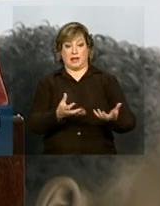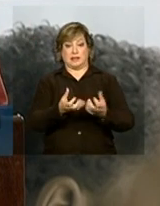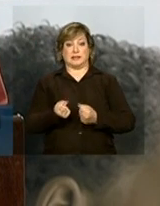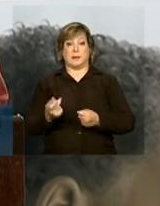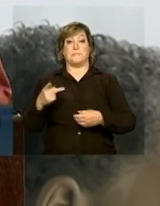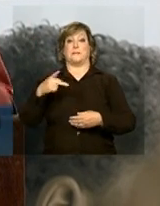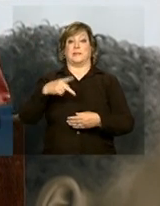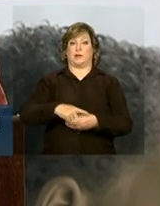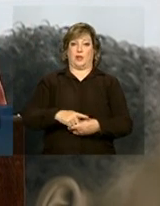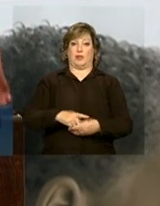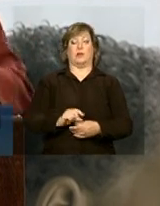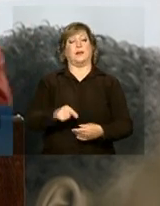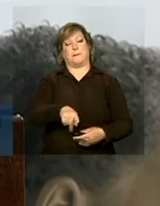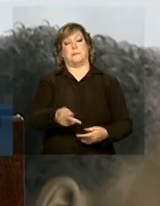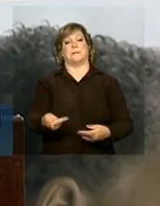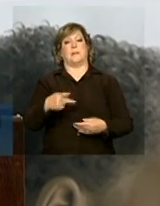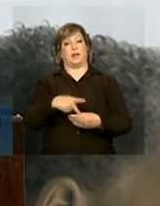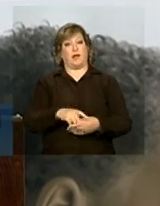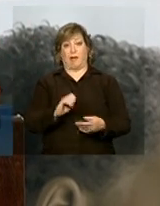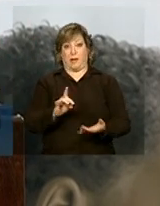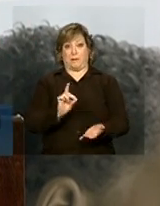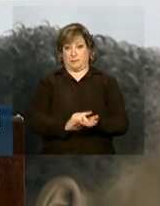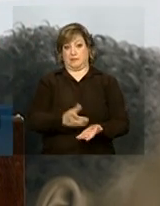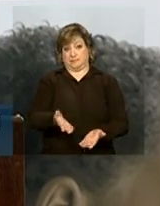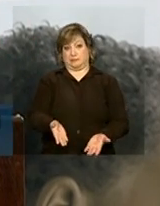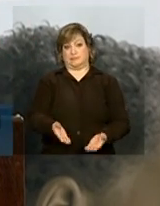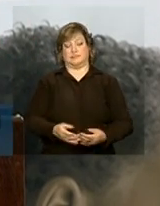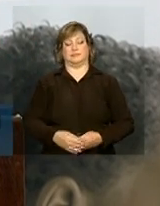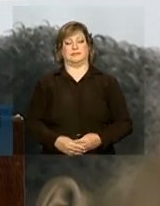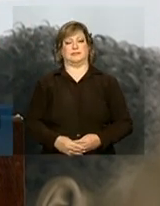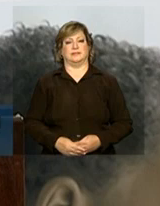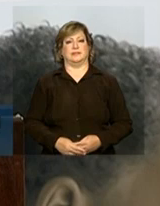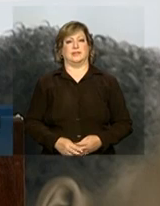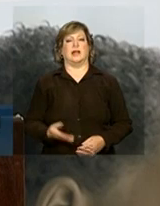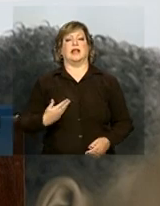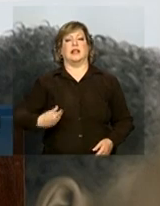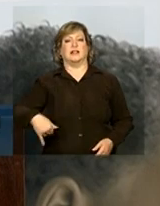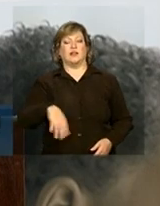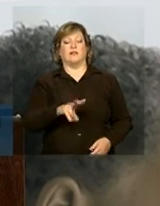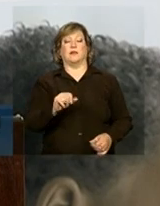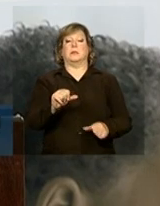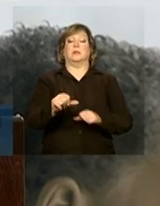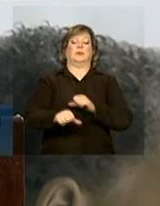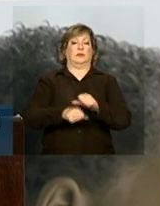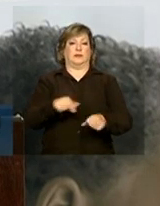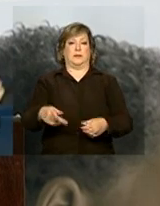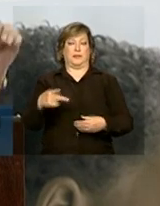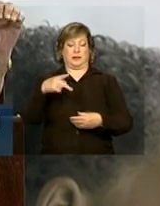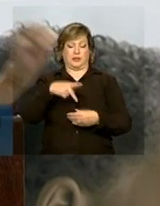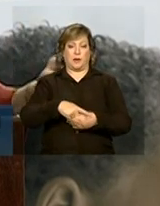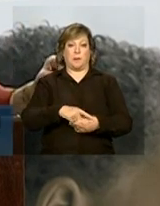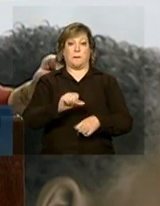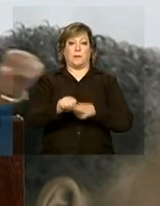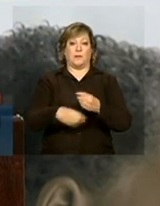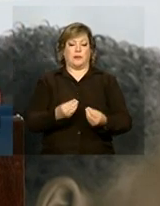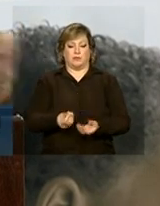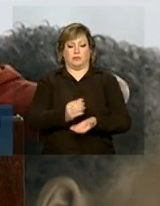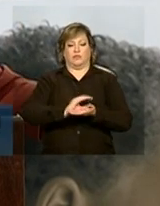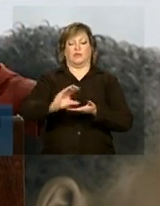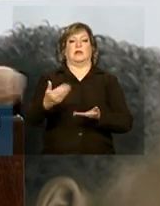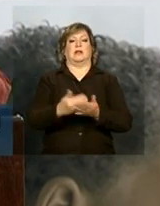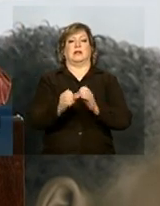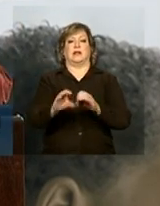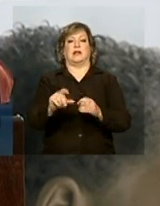petróleo. E petróleo é petróleo. E nós vamos transformar petróleo em educação,